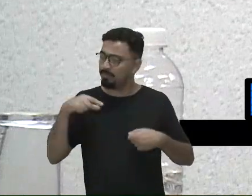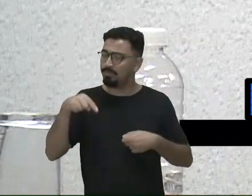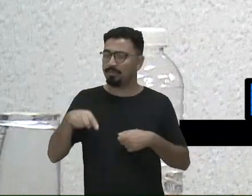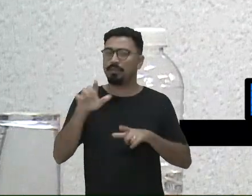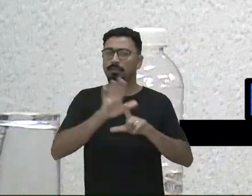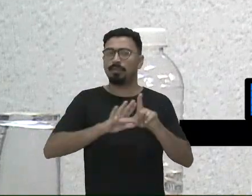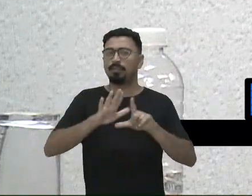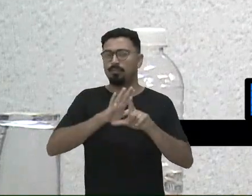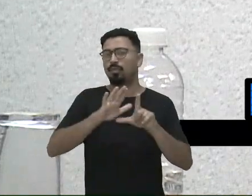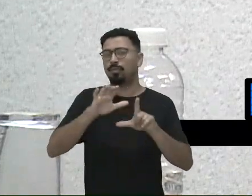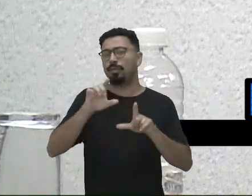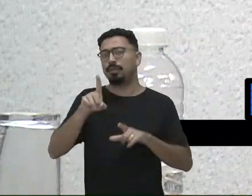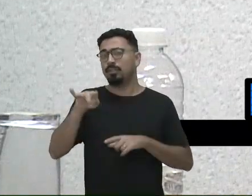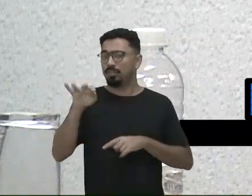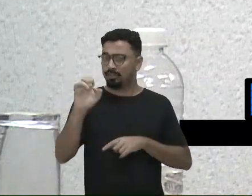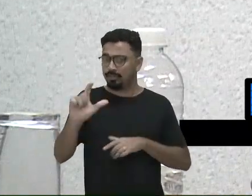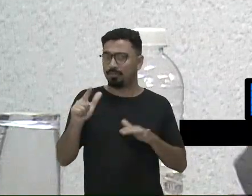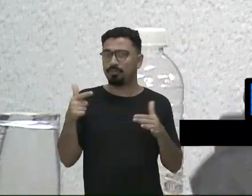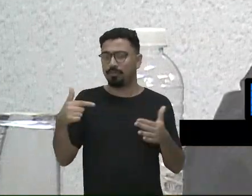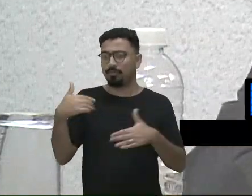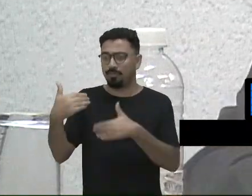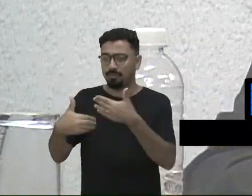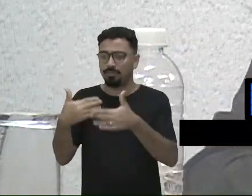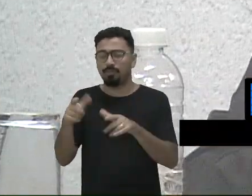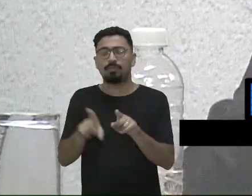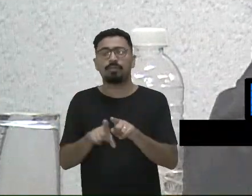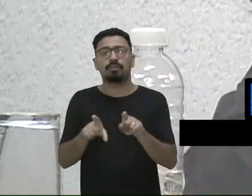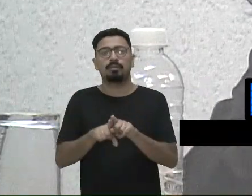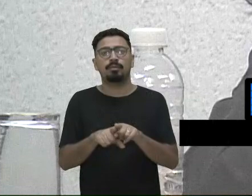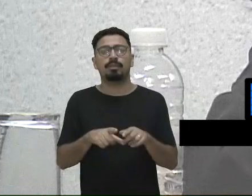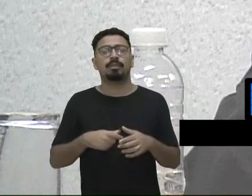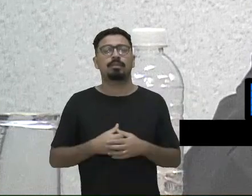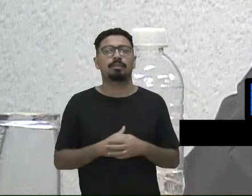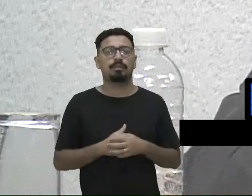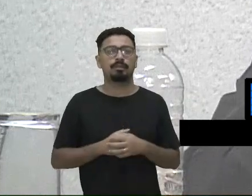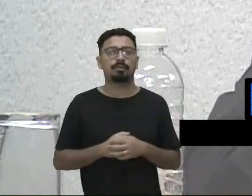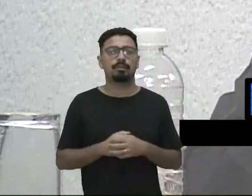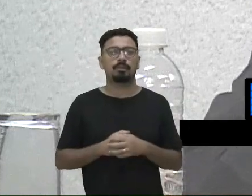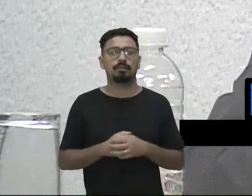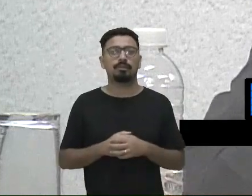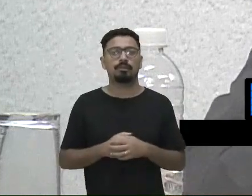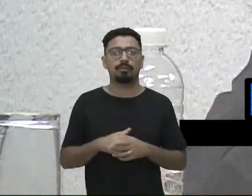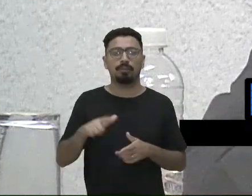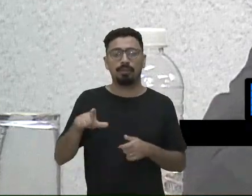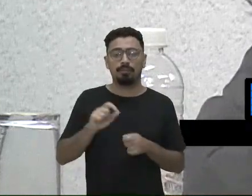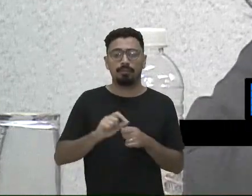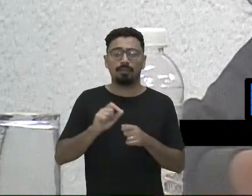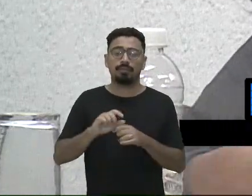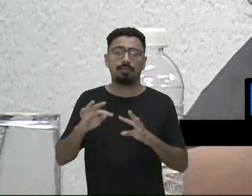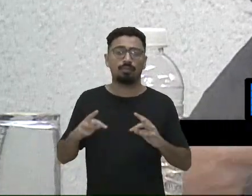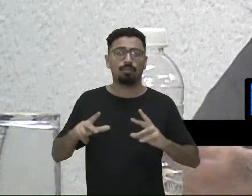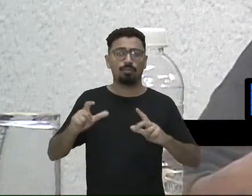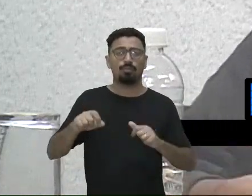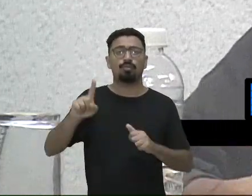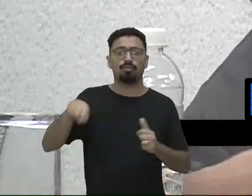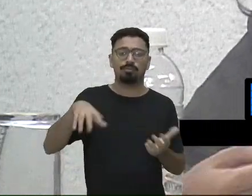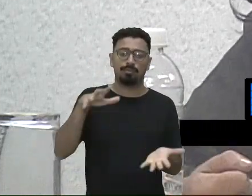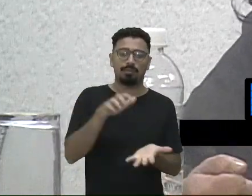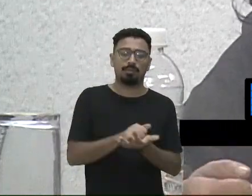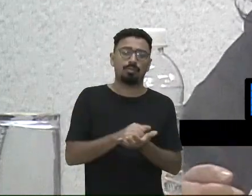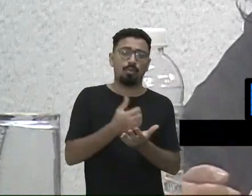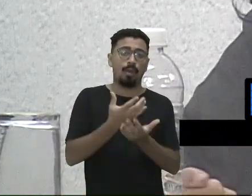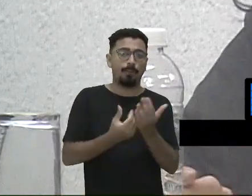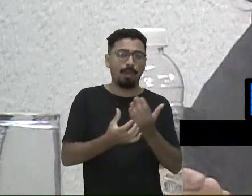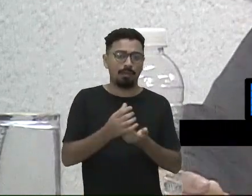plataforma digital, porque ela foi um avanço para que os servidores não ficassem fazendo tudo manualmente, né? Todo o registro a